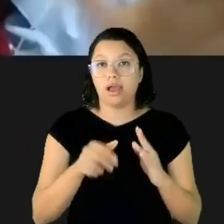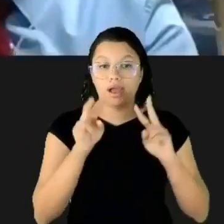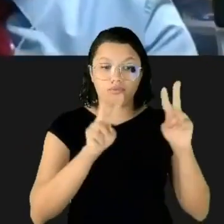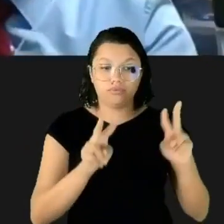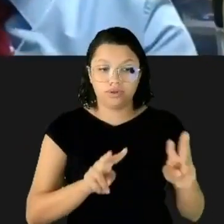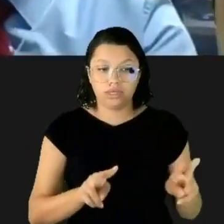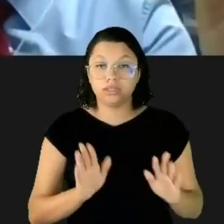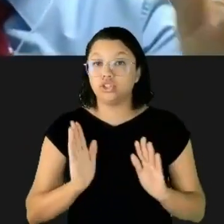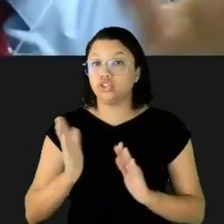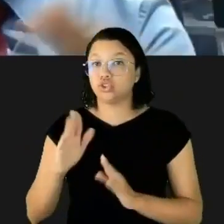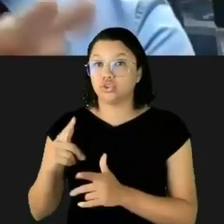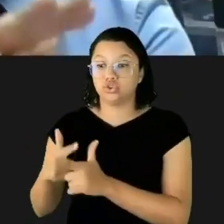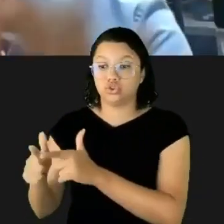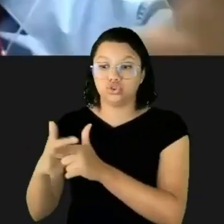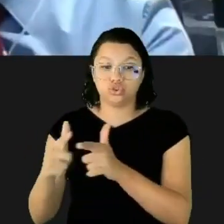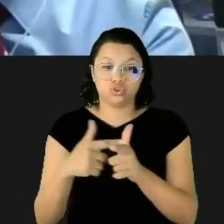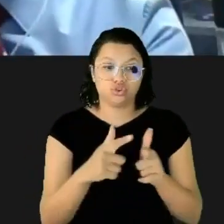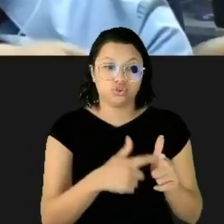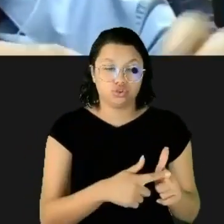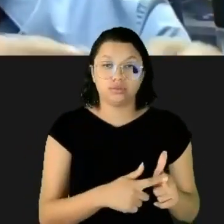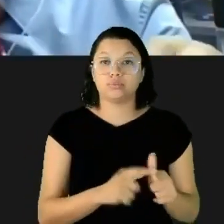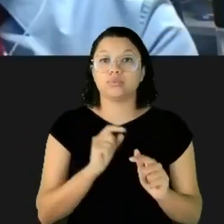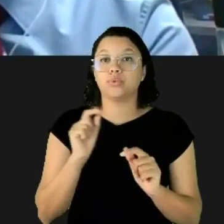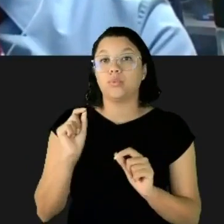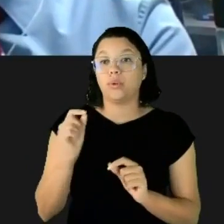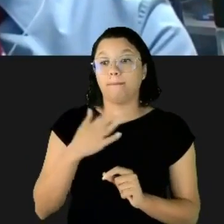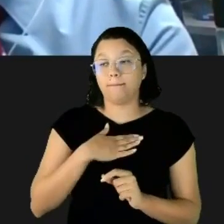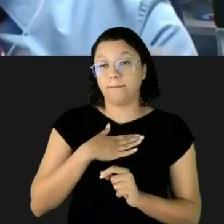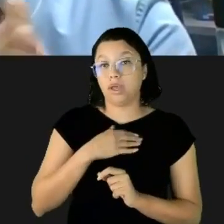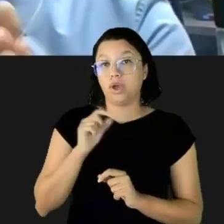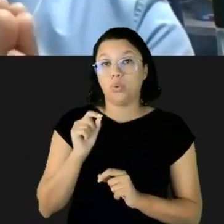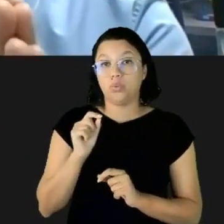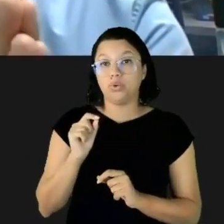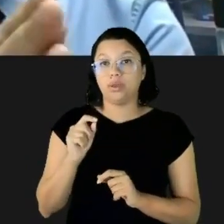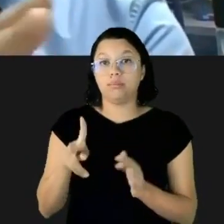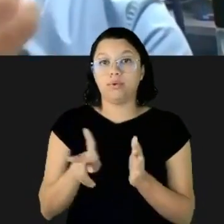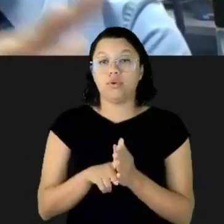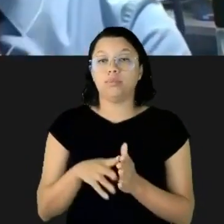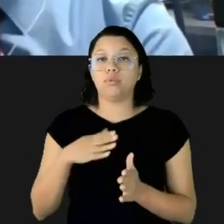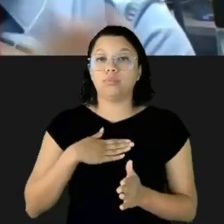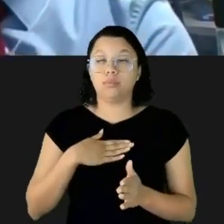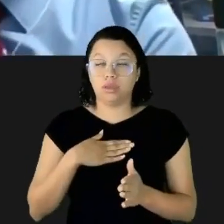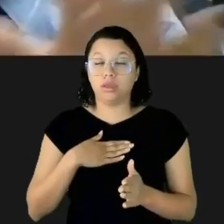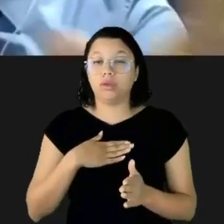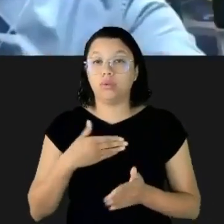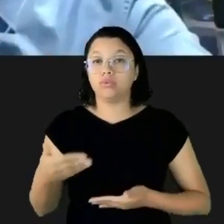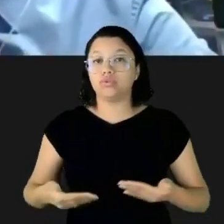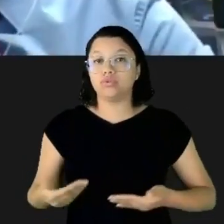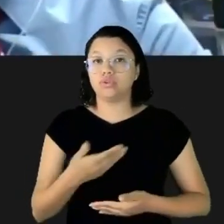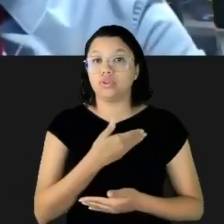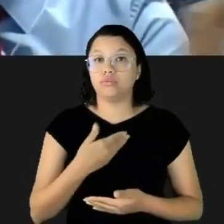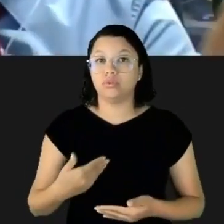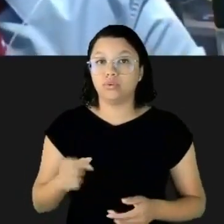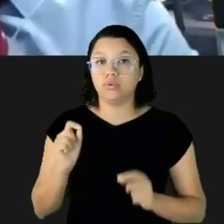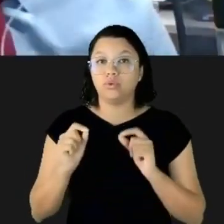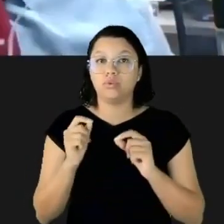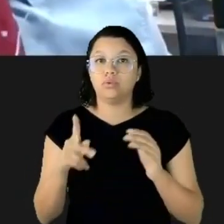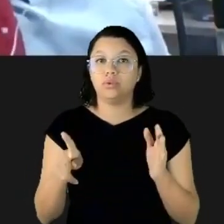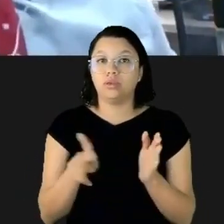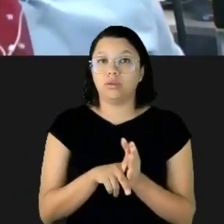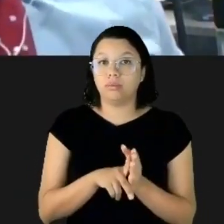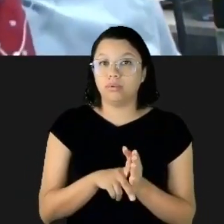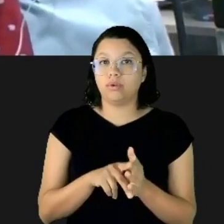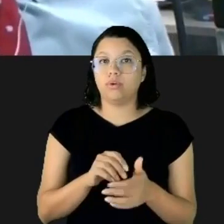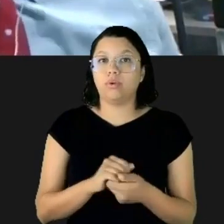e já distribui o processo o que é meu o que é do meu oficial de gabinete o que é do estagiário então